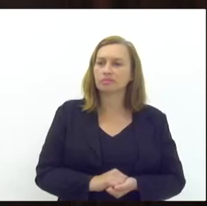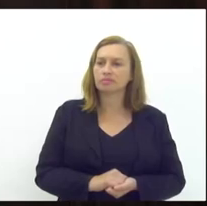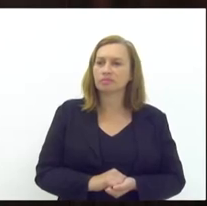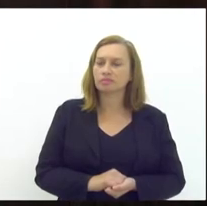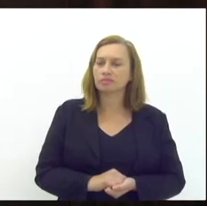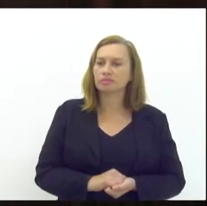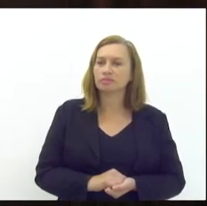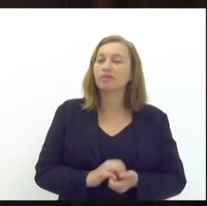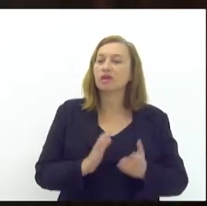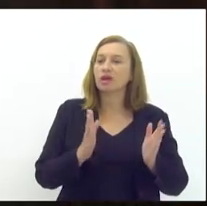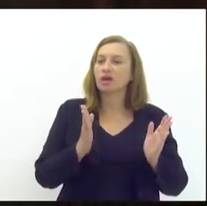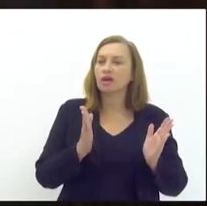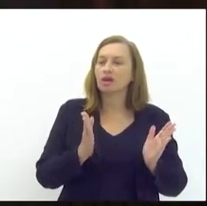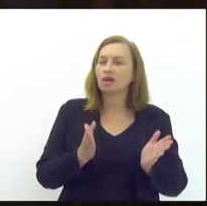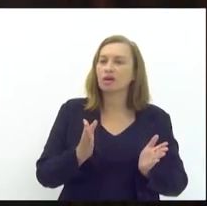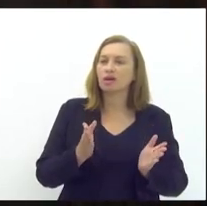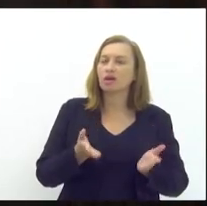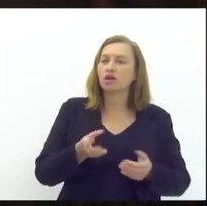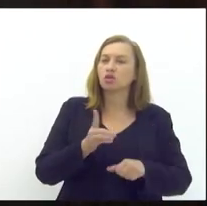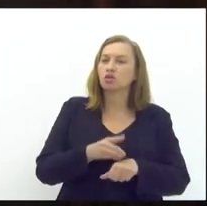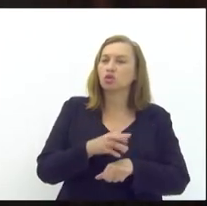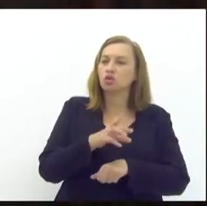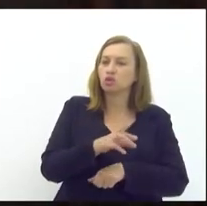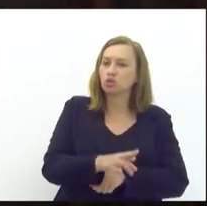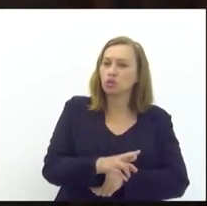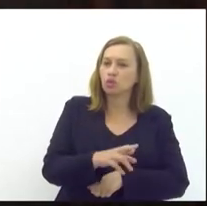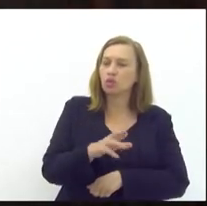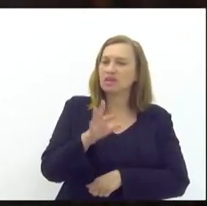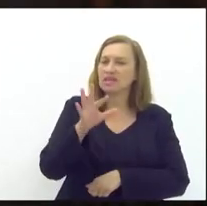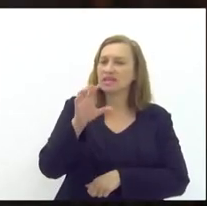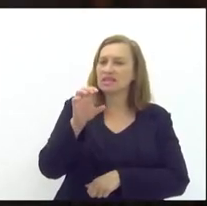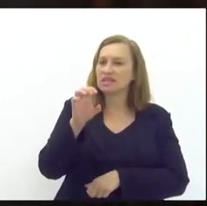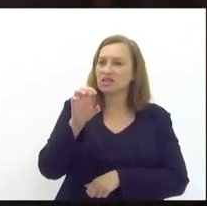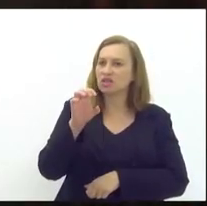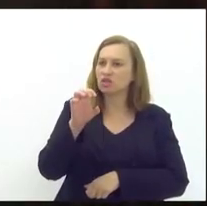passar a palavra agora Doutor Francelino Chagas da fenaf